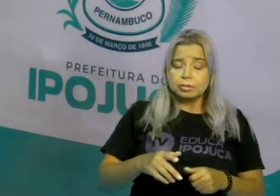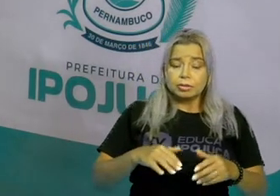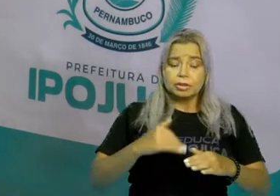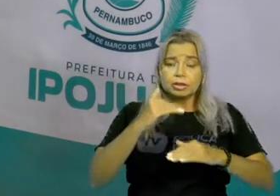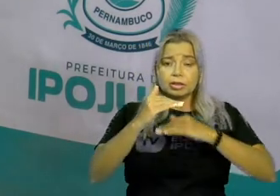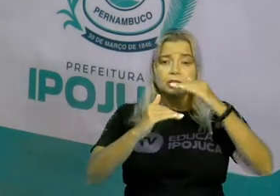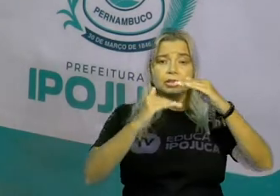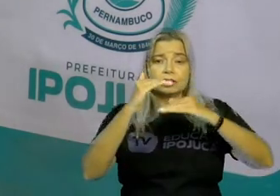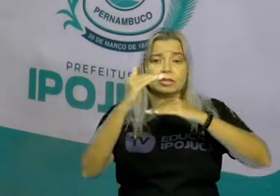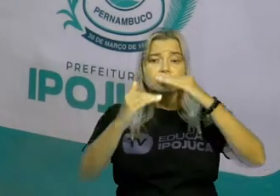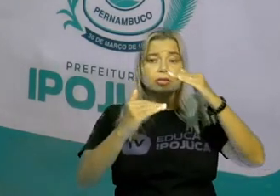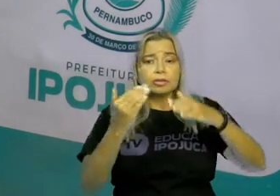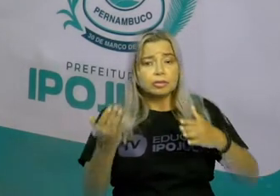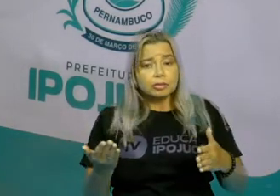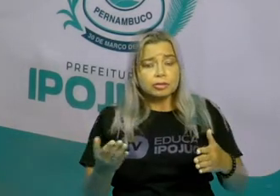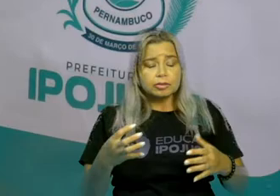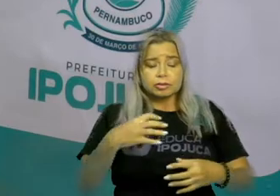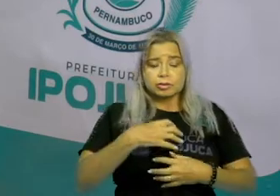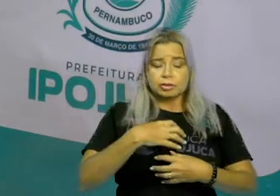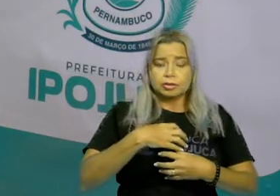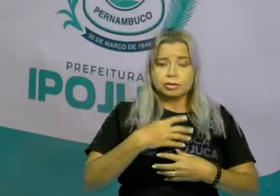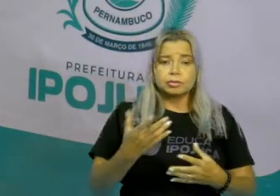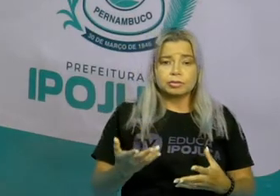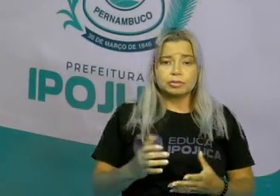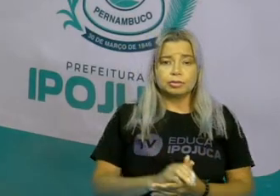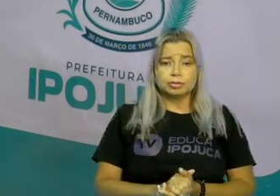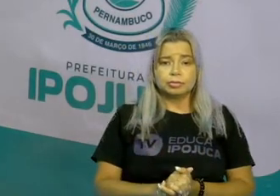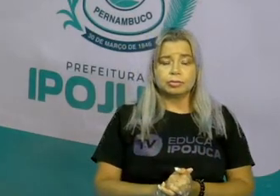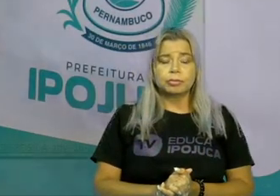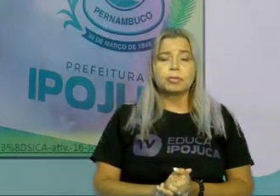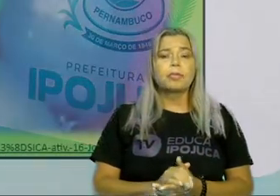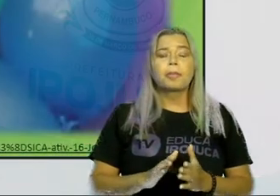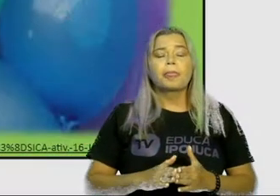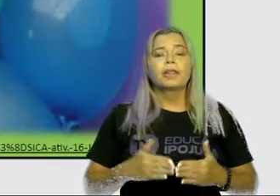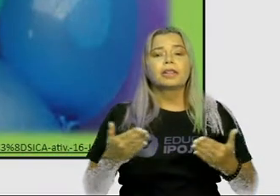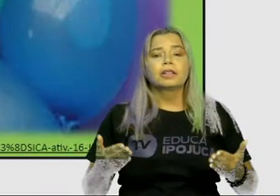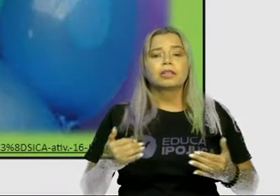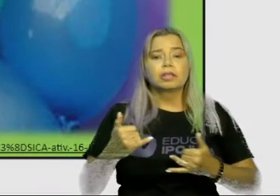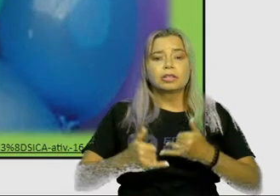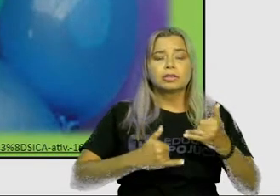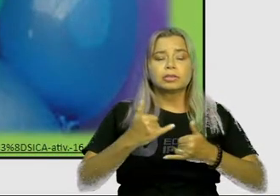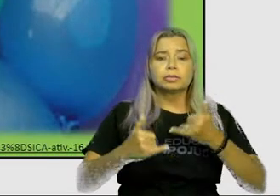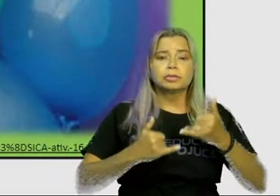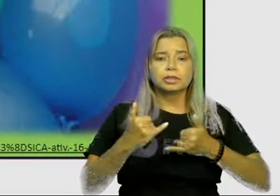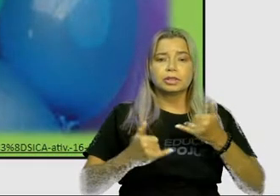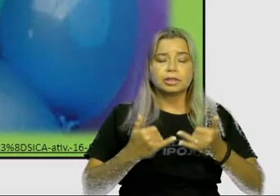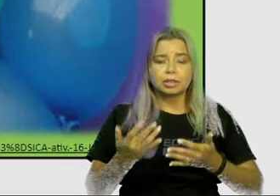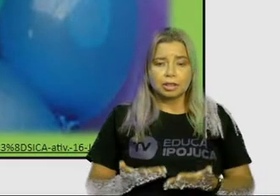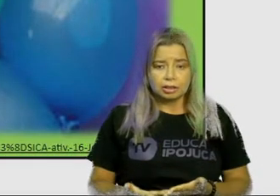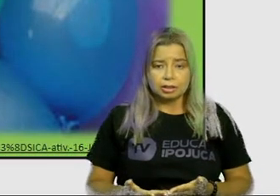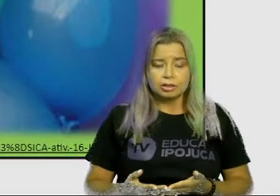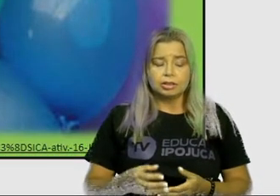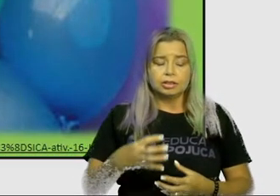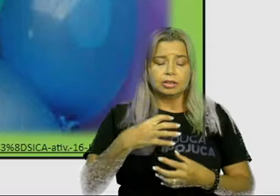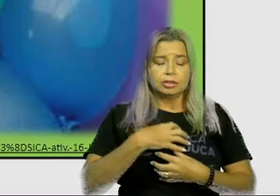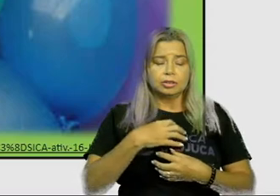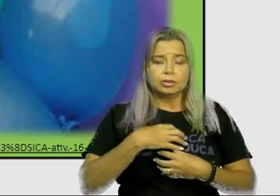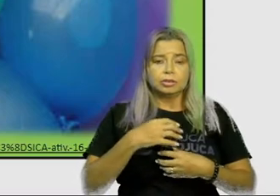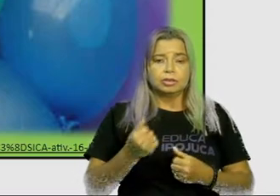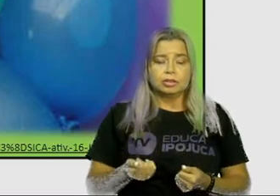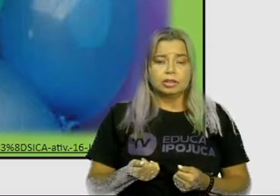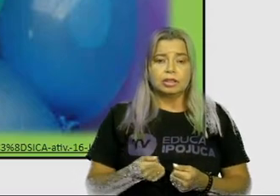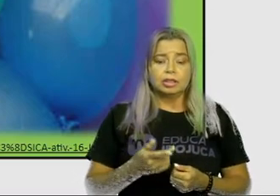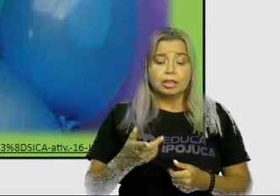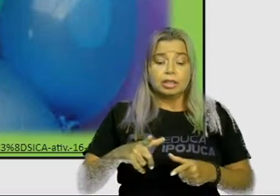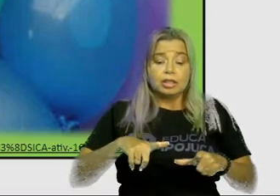Vamos entender que os jogos sensoriais são aquelas atividades que trabalham um ou mais dos